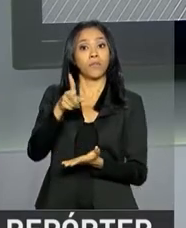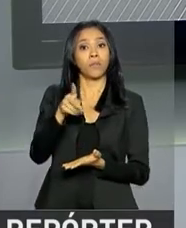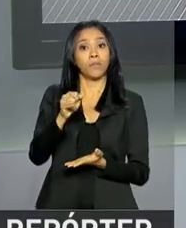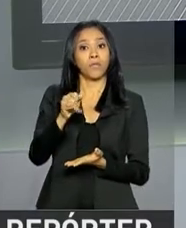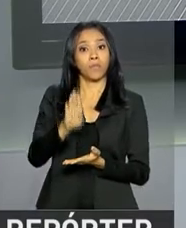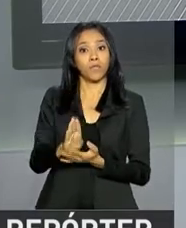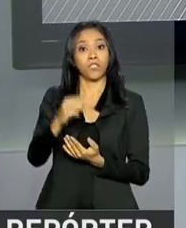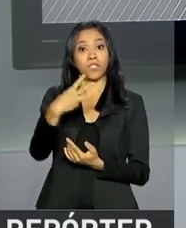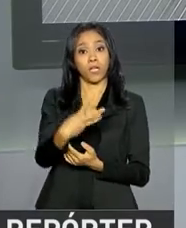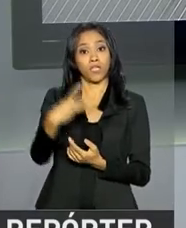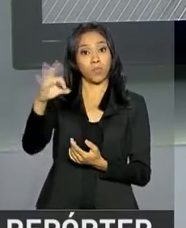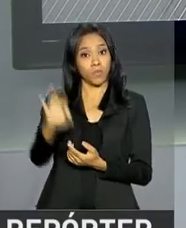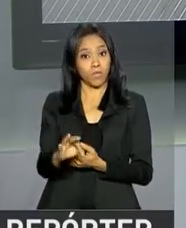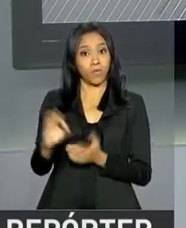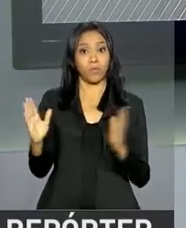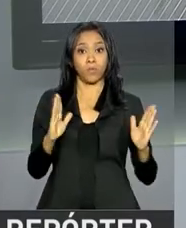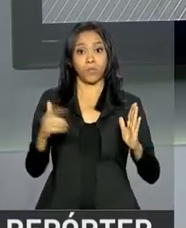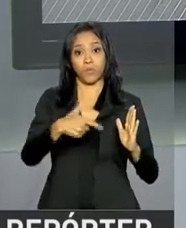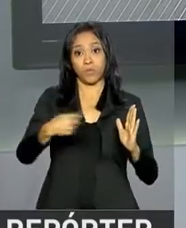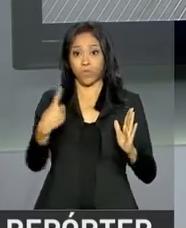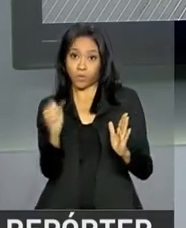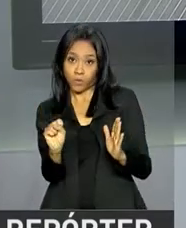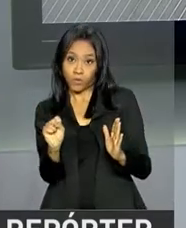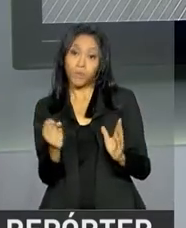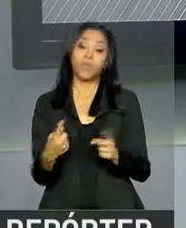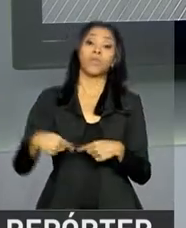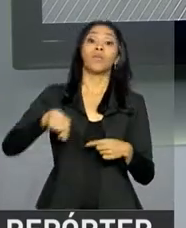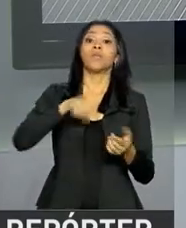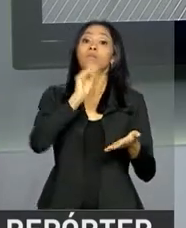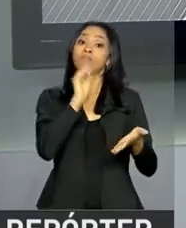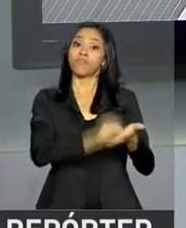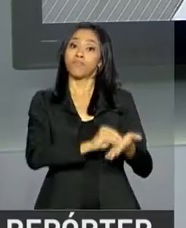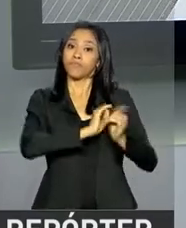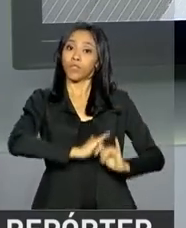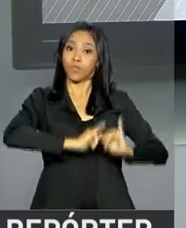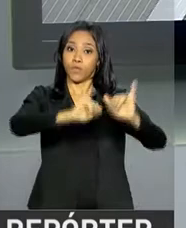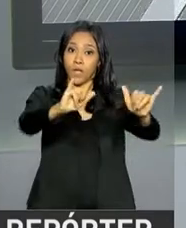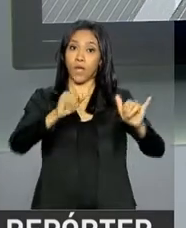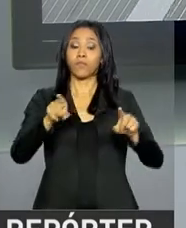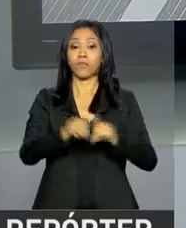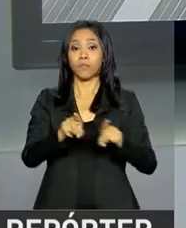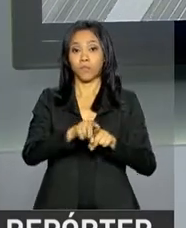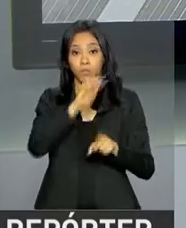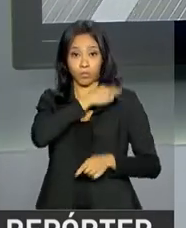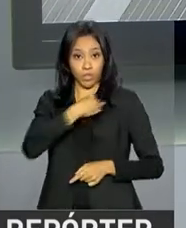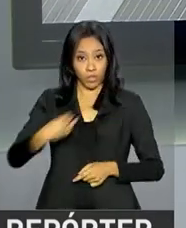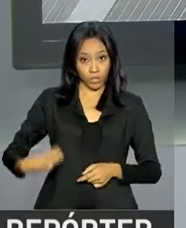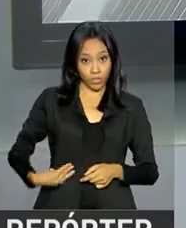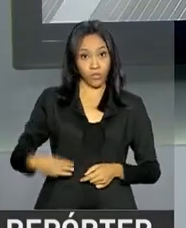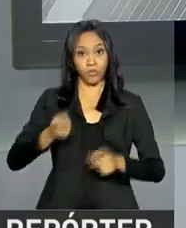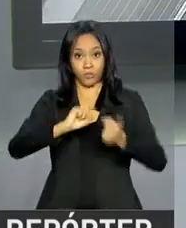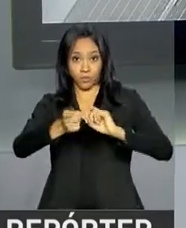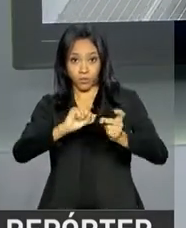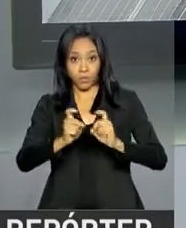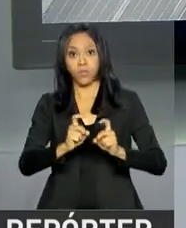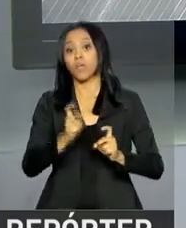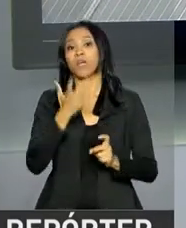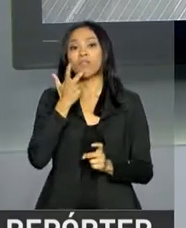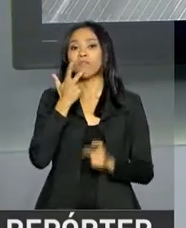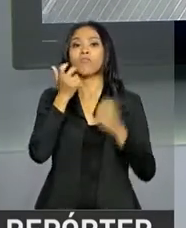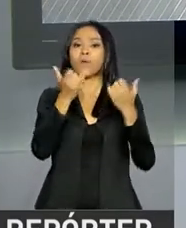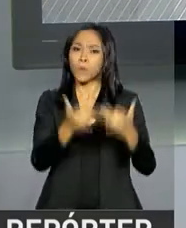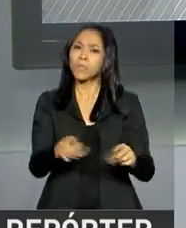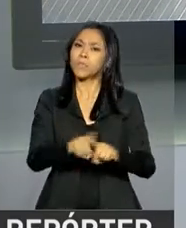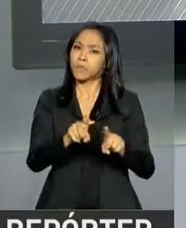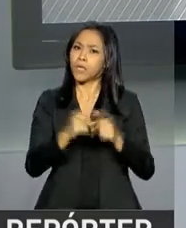3% para 2018 e em nota o ministro do planejamento desenvolvimento e gestão de oliveira também reforçou essa